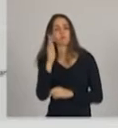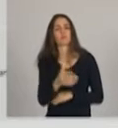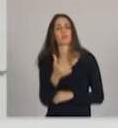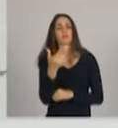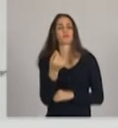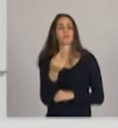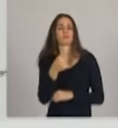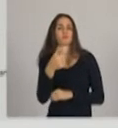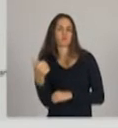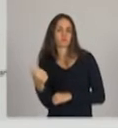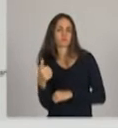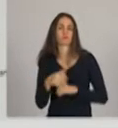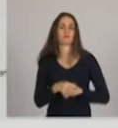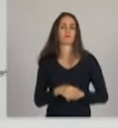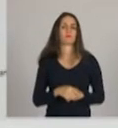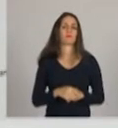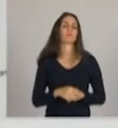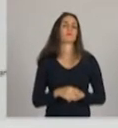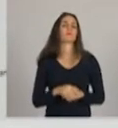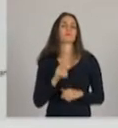191/2001, que